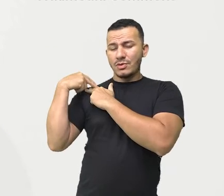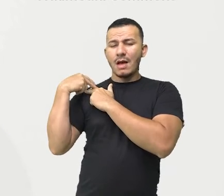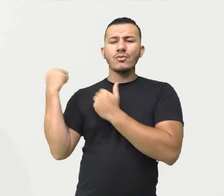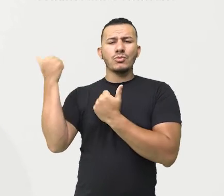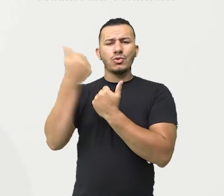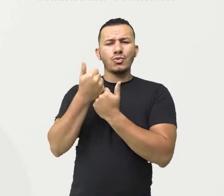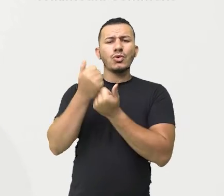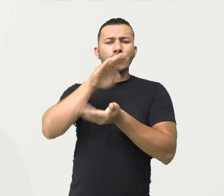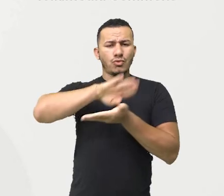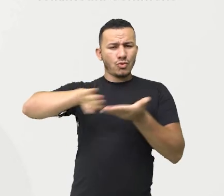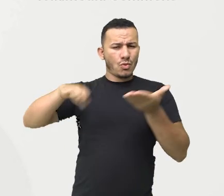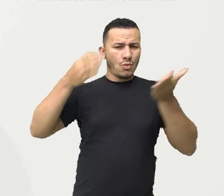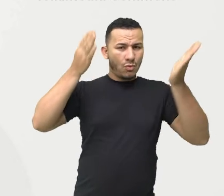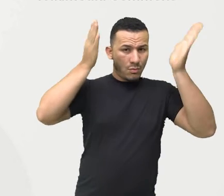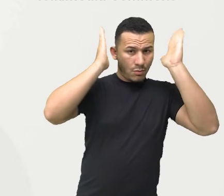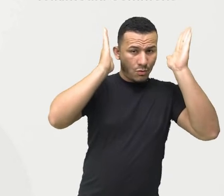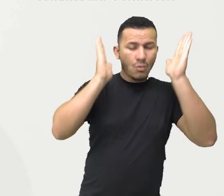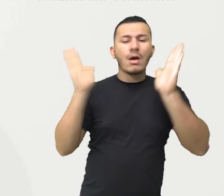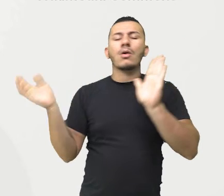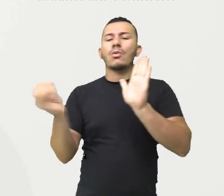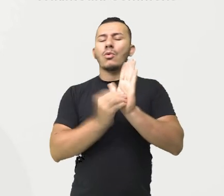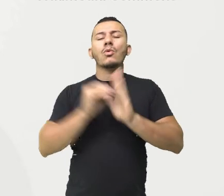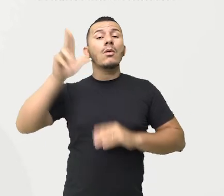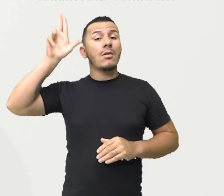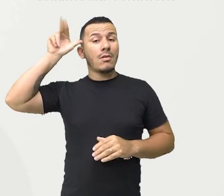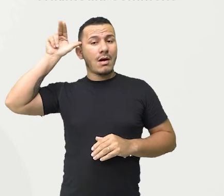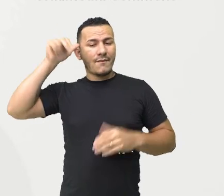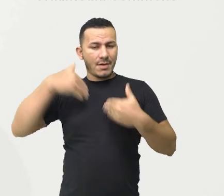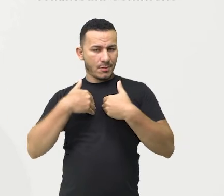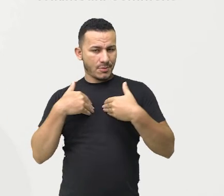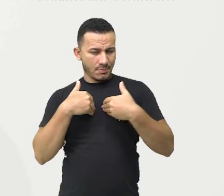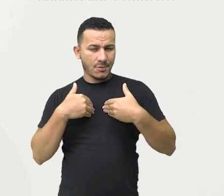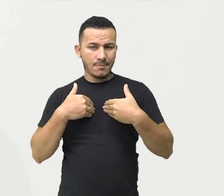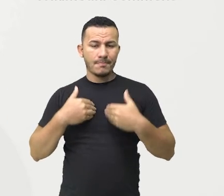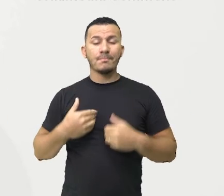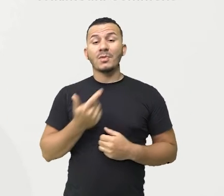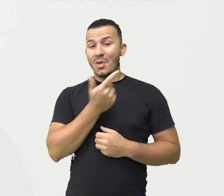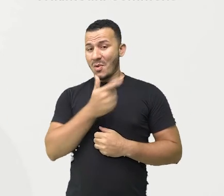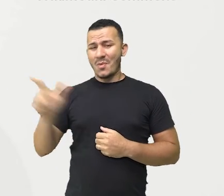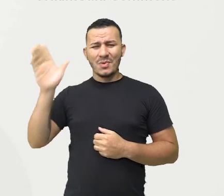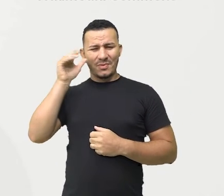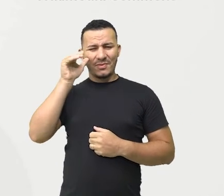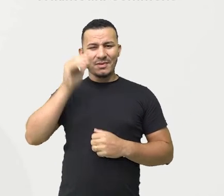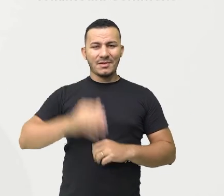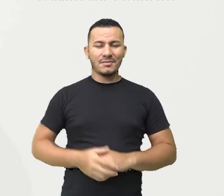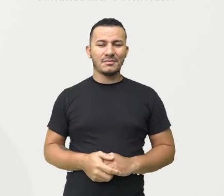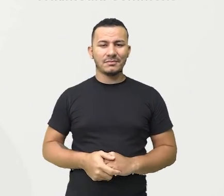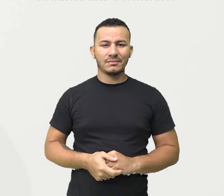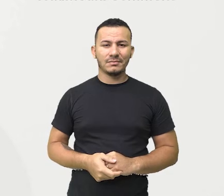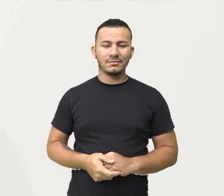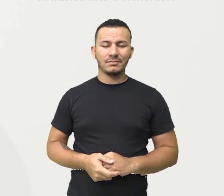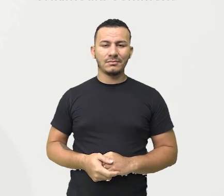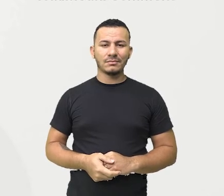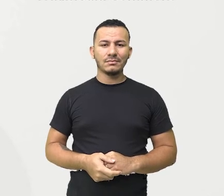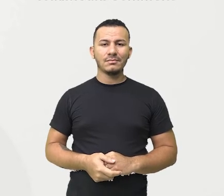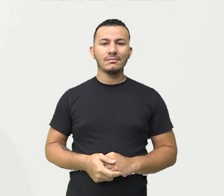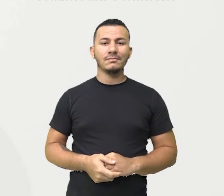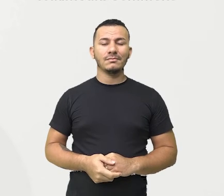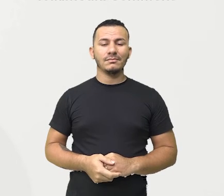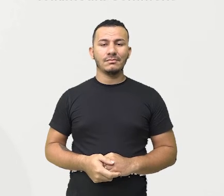substituiu esses animais. Mas tem mais uma curiosidade a respeito disso, viu? Vamos ver a próxima curiosidade. Um